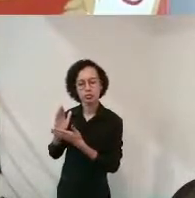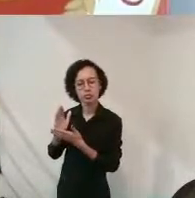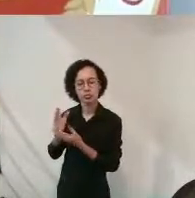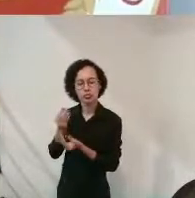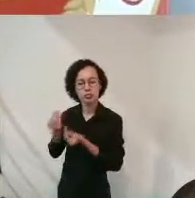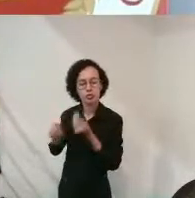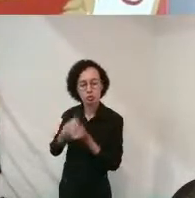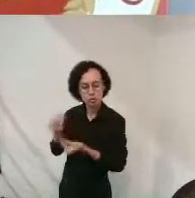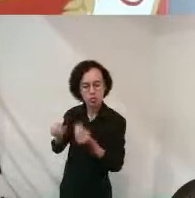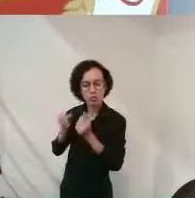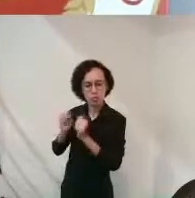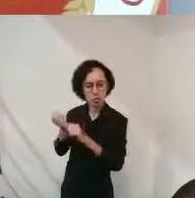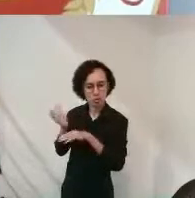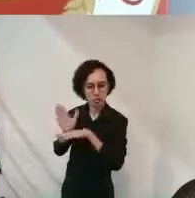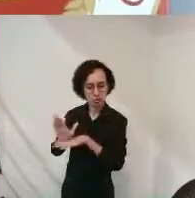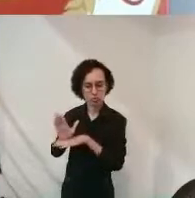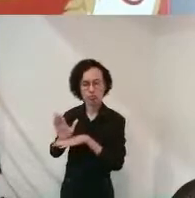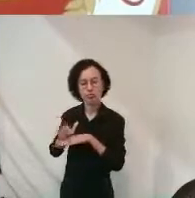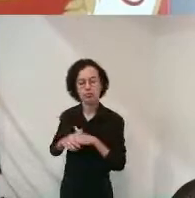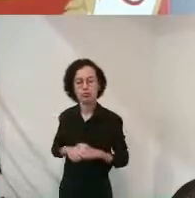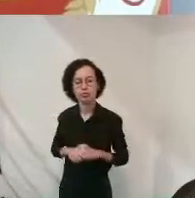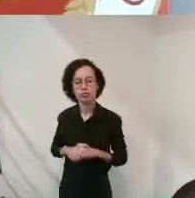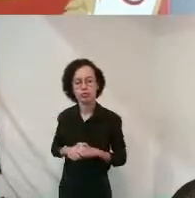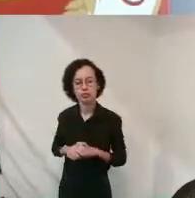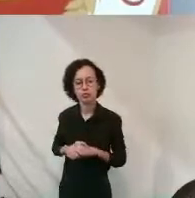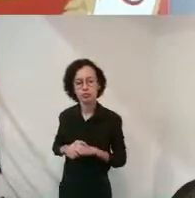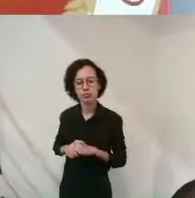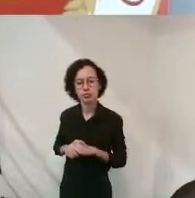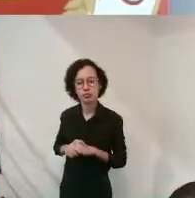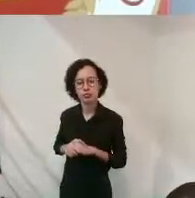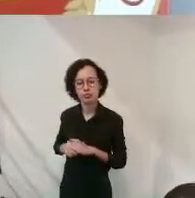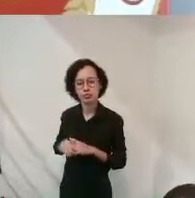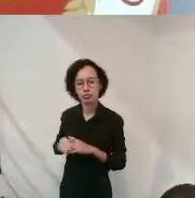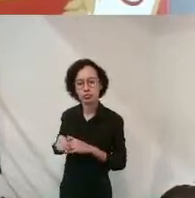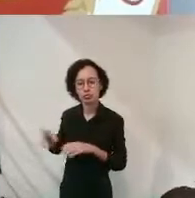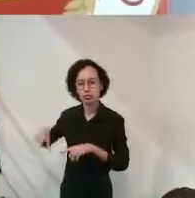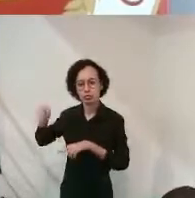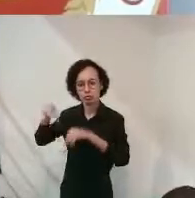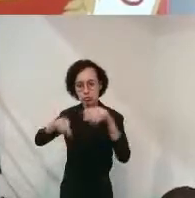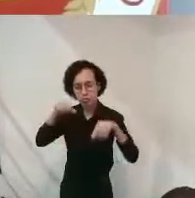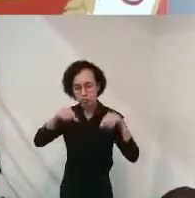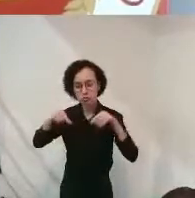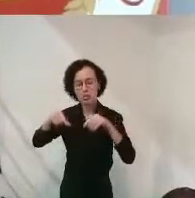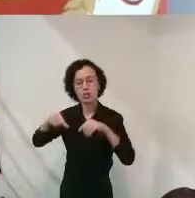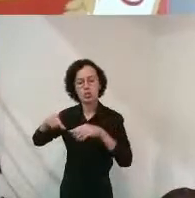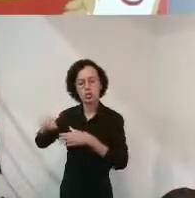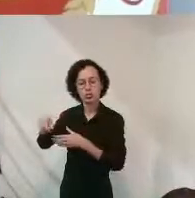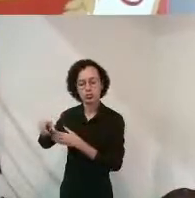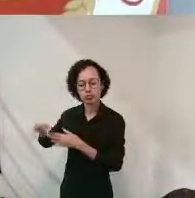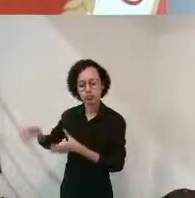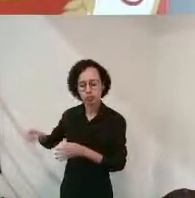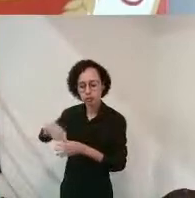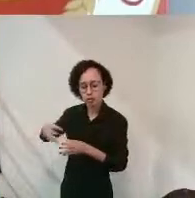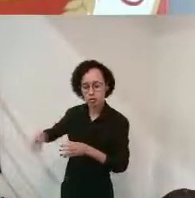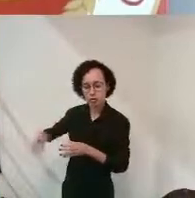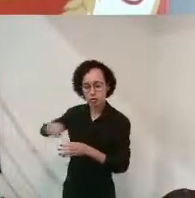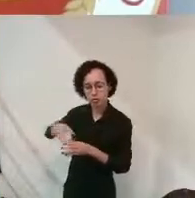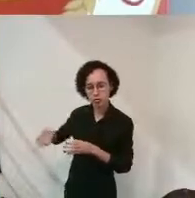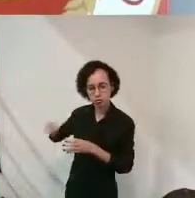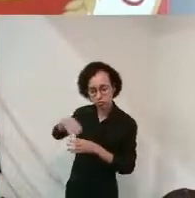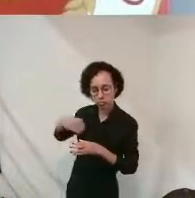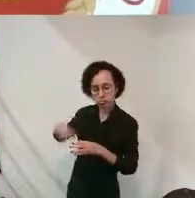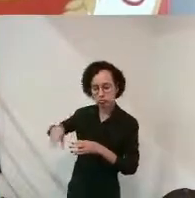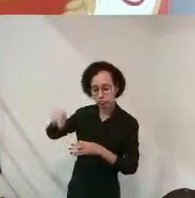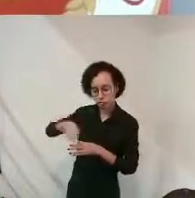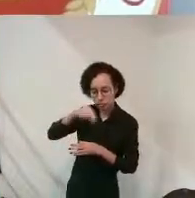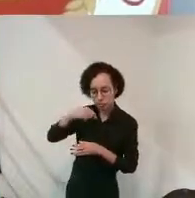como isso pode beneficiar. Na coleta seletiva, o Juliano falava há pouco da coleta seletiva,